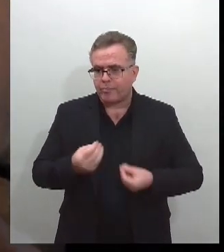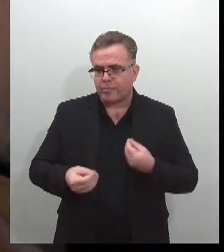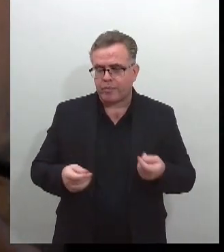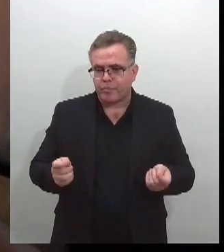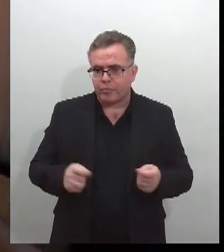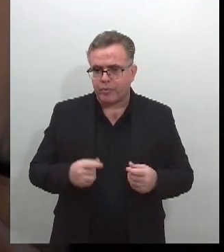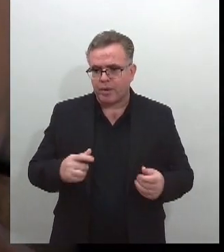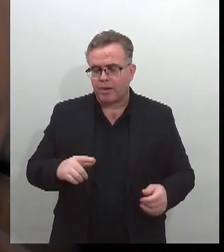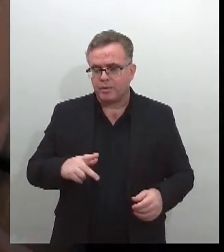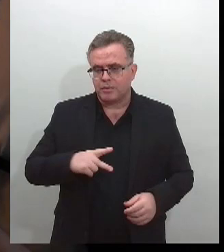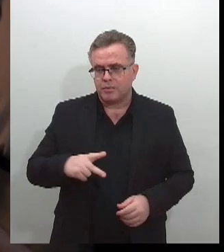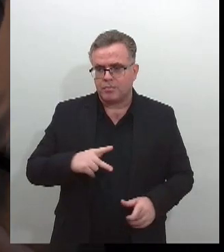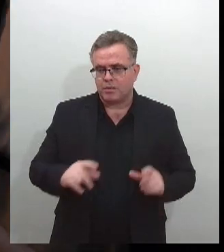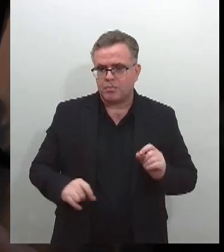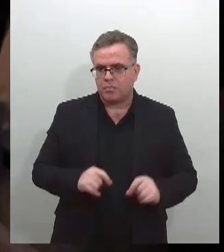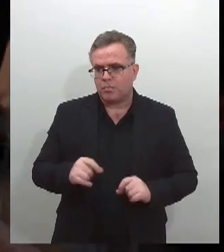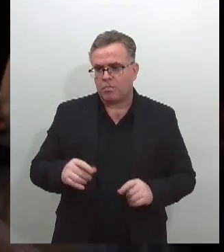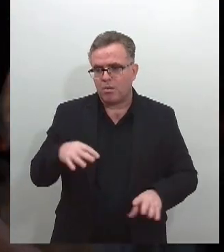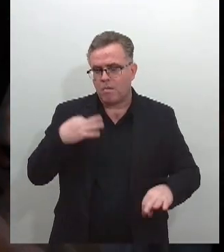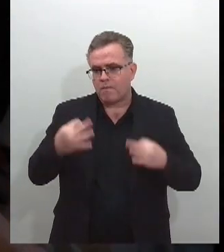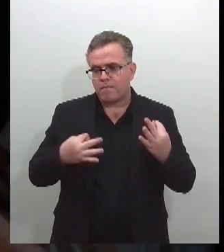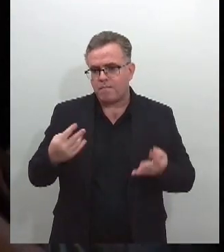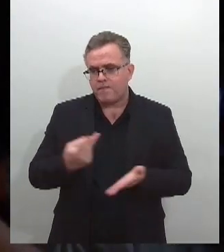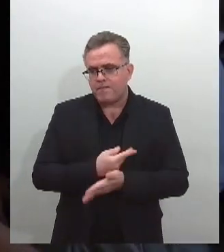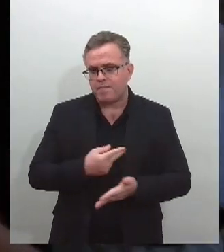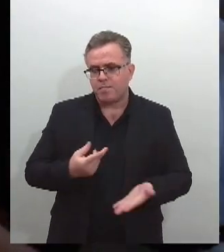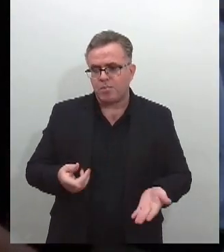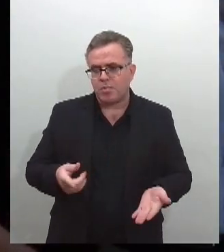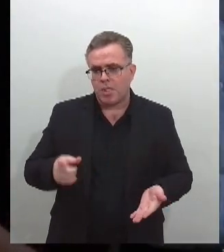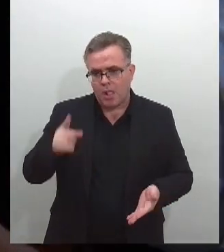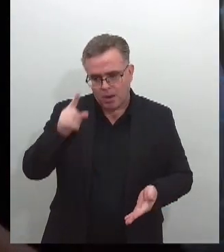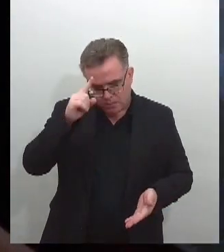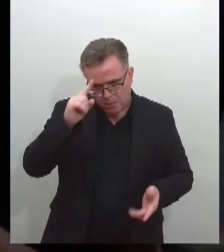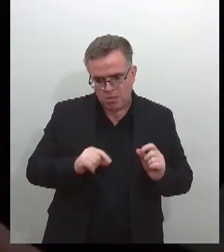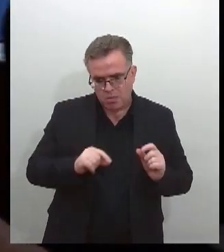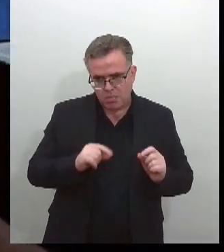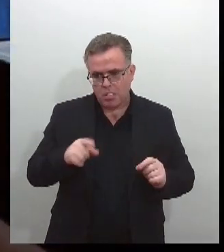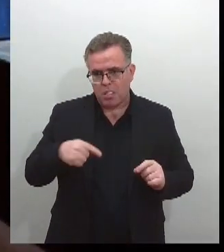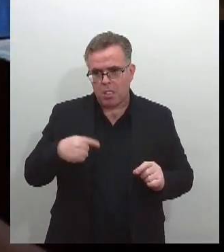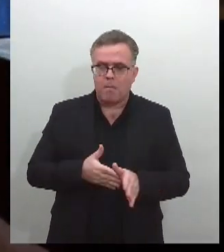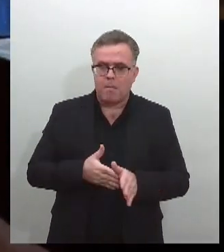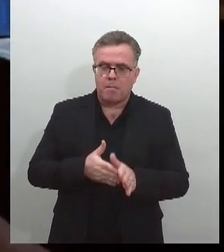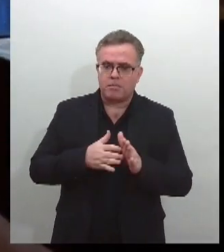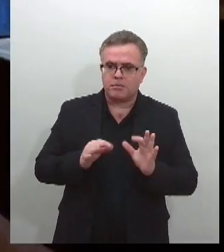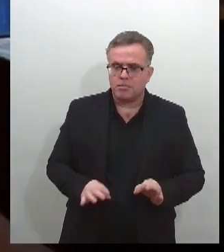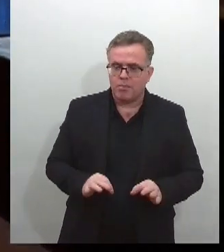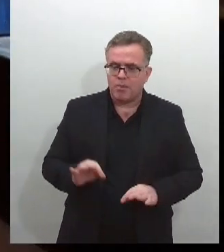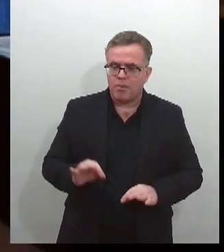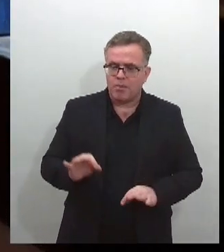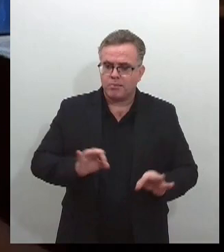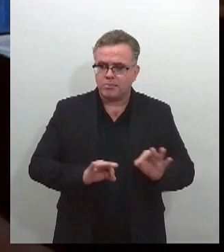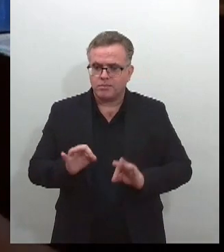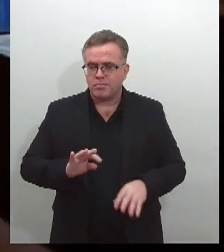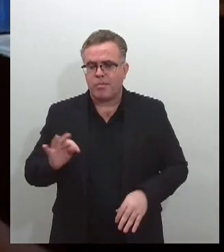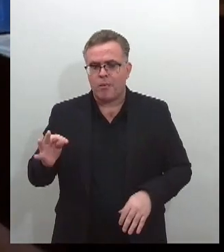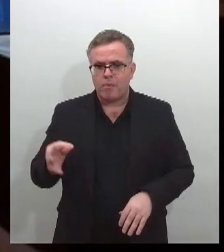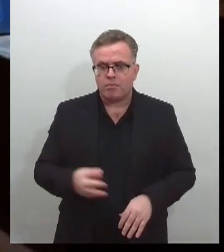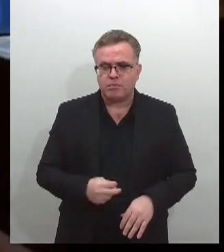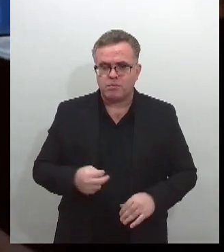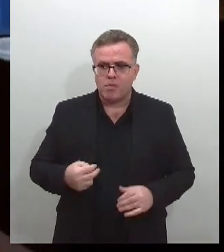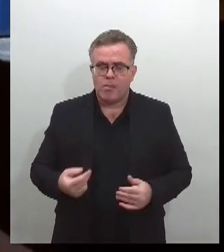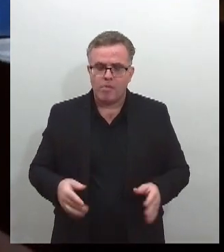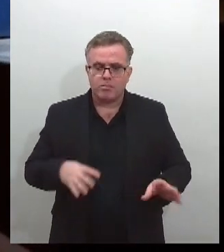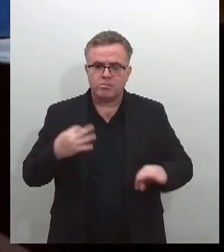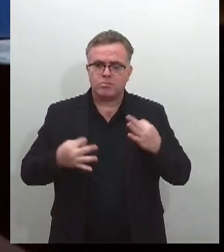turismo acontecer no dia a dia, de que nós estamos no caminho certo para que a gente possa fazer efetivamente Sergipe viver um novo tempo no turismo, não apenas nos